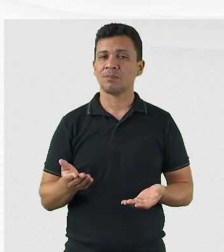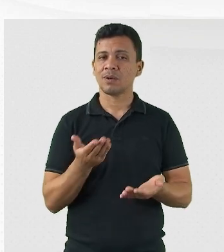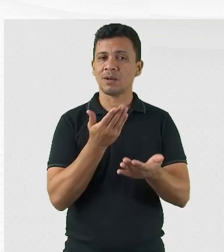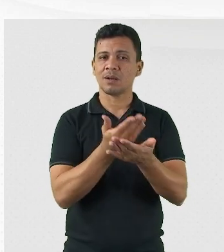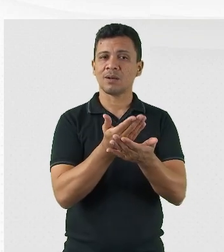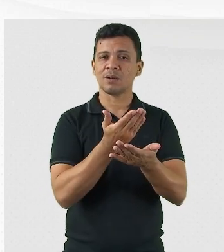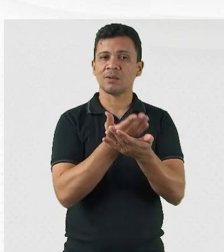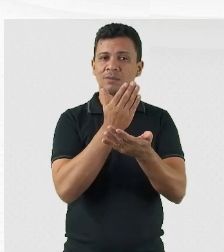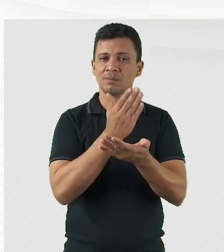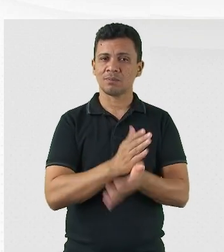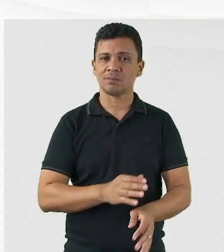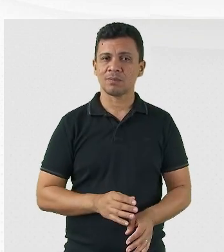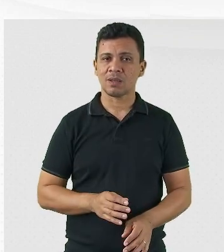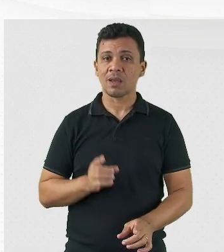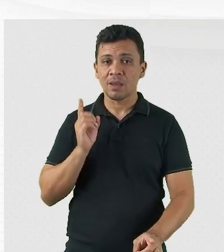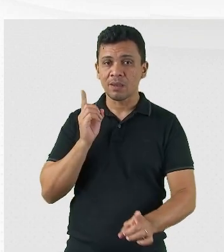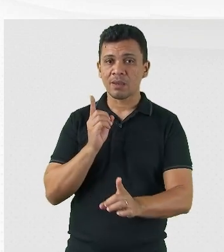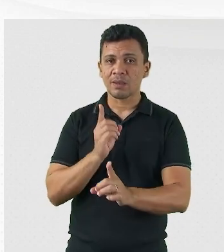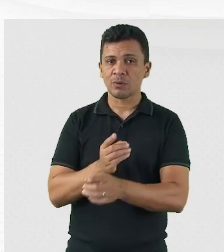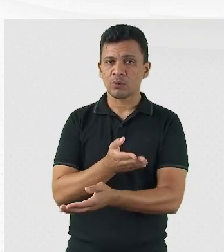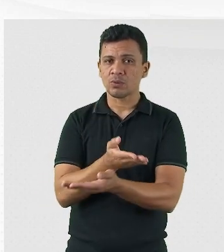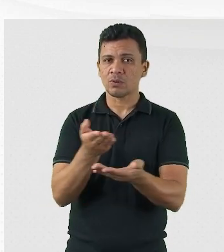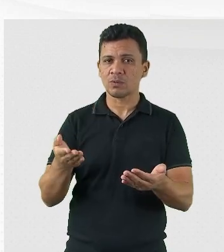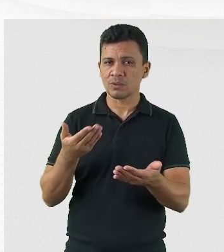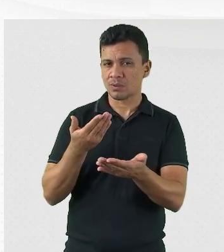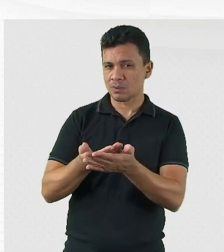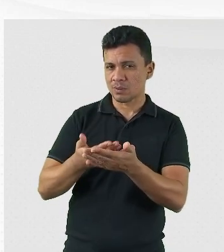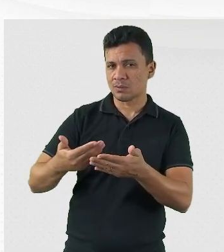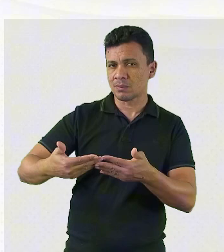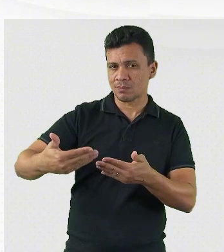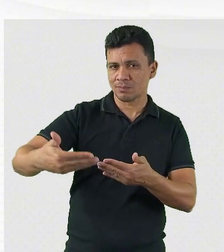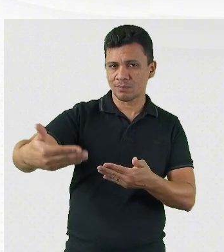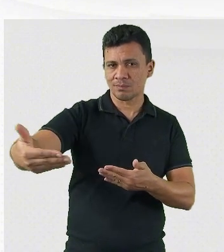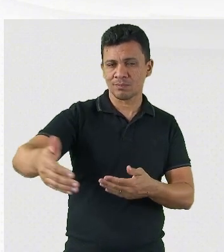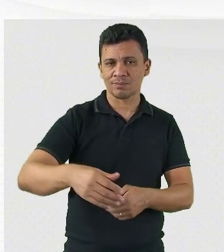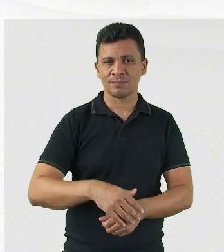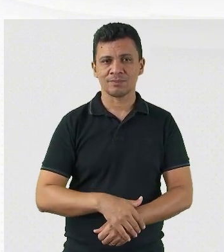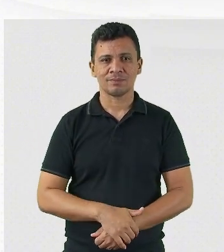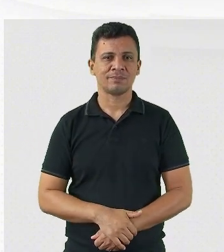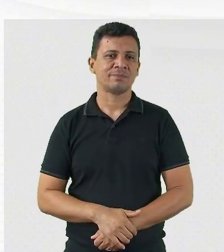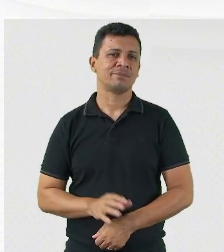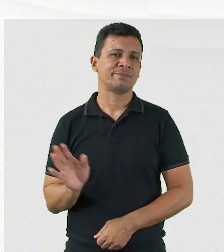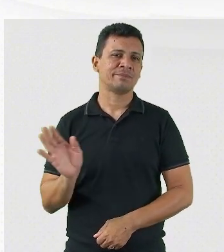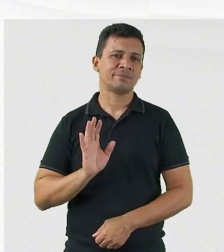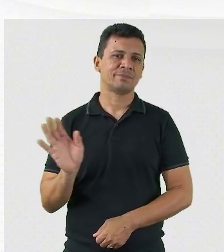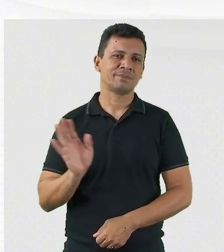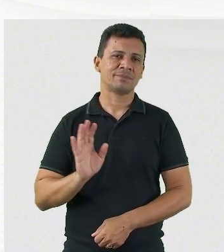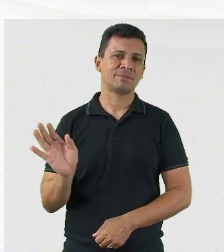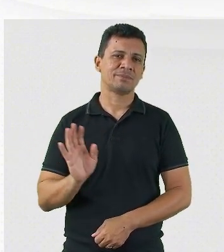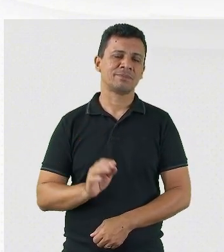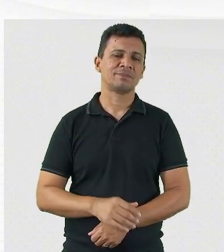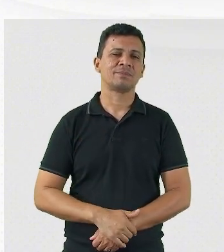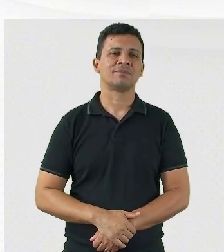essa aula e eu encontro vocês em uma próxima atividade. Até lá e bye, bye!